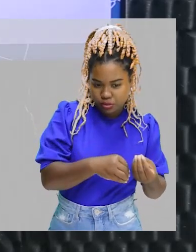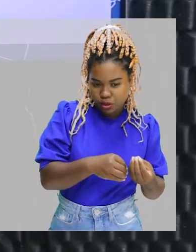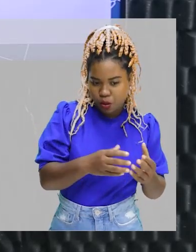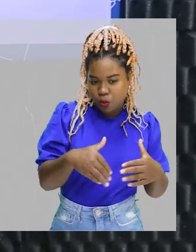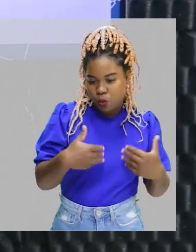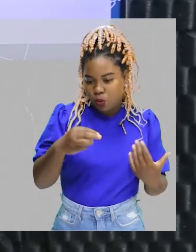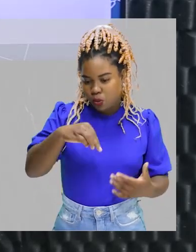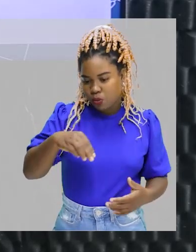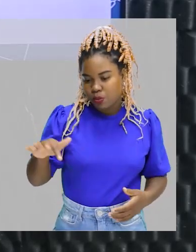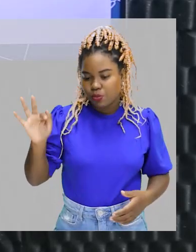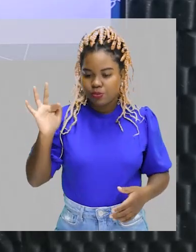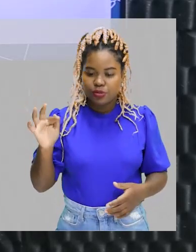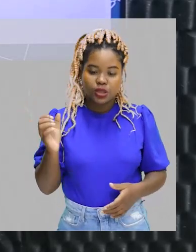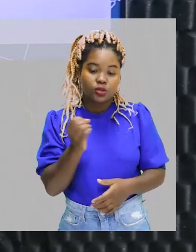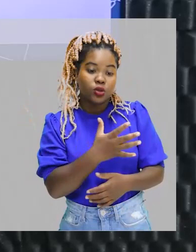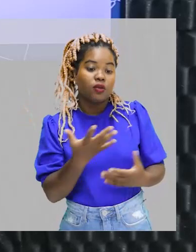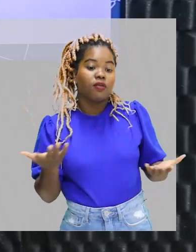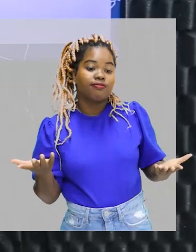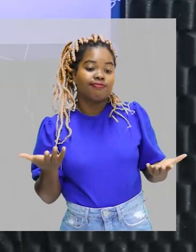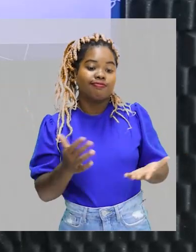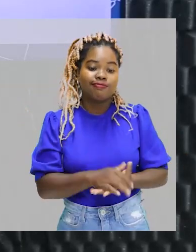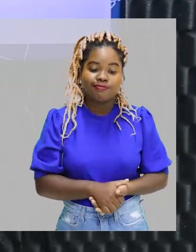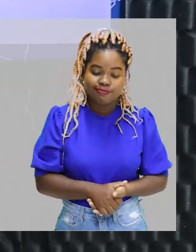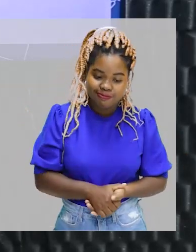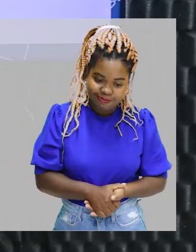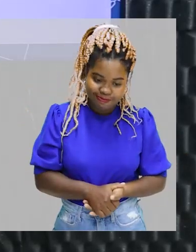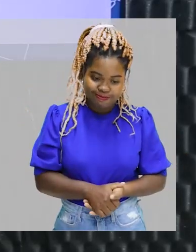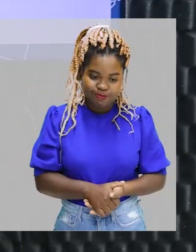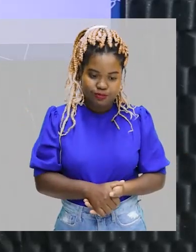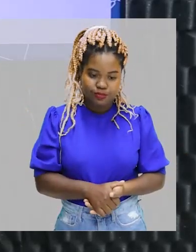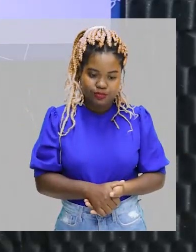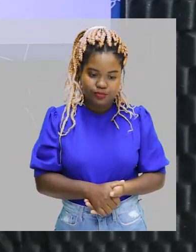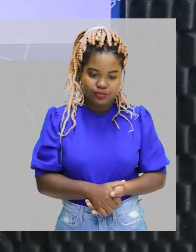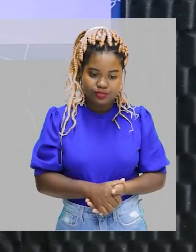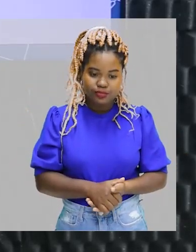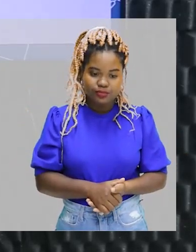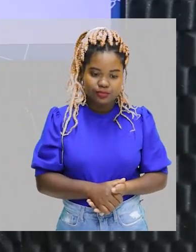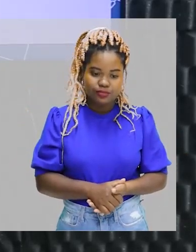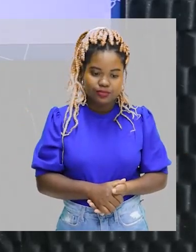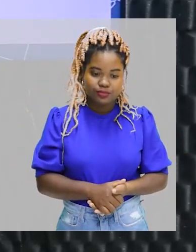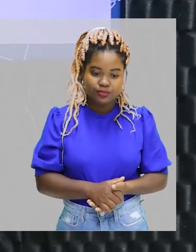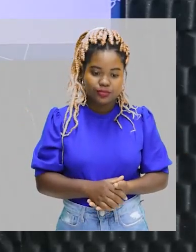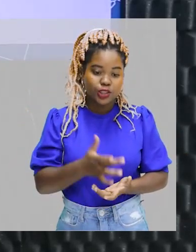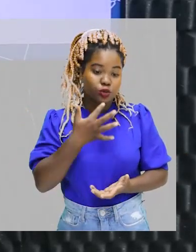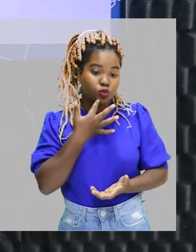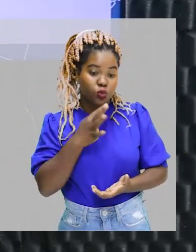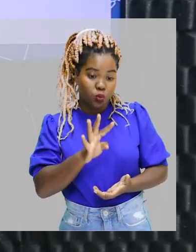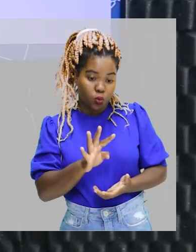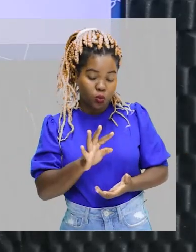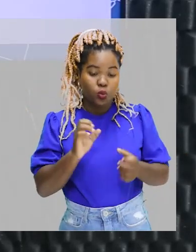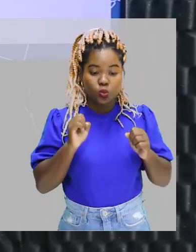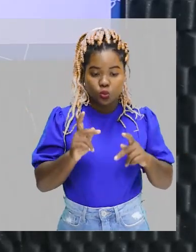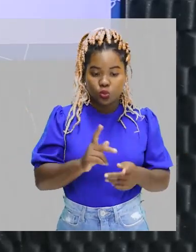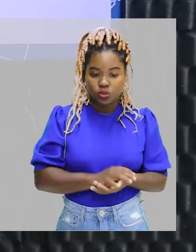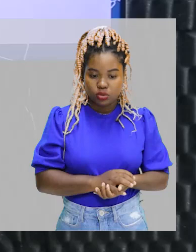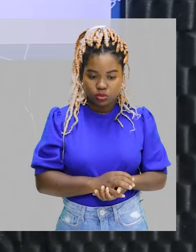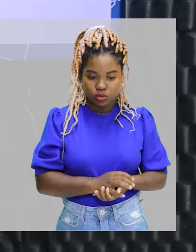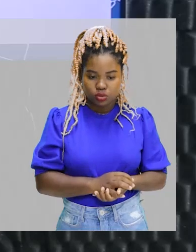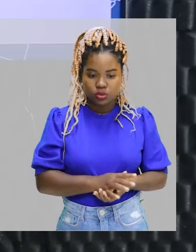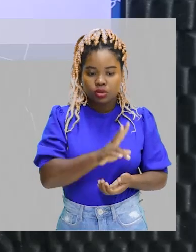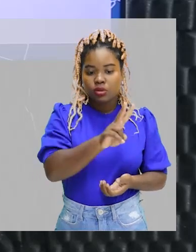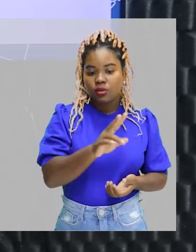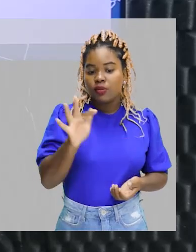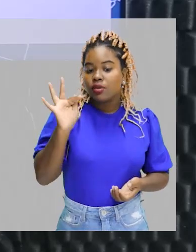vai ser a nova molaridade? Então, a molaridade ela é desconhecida. Show? E o